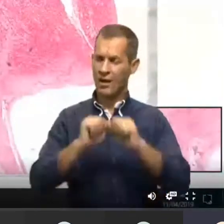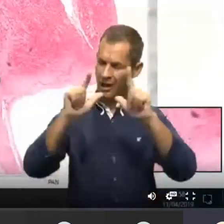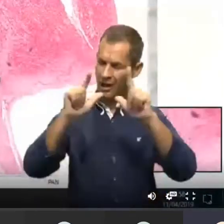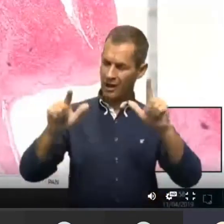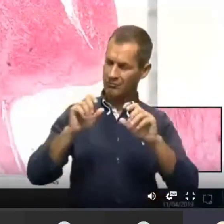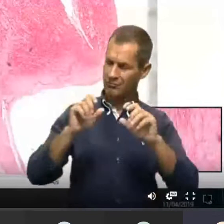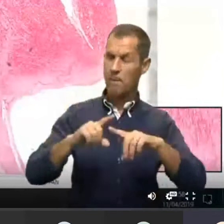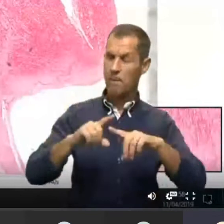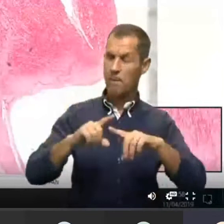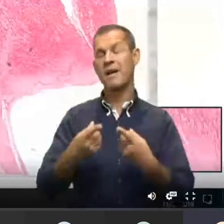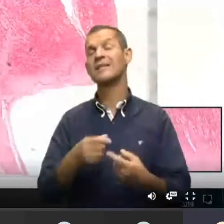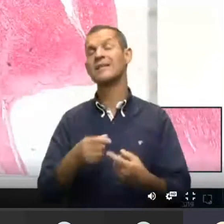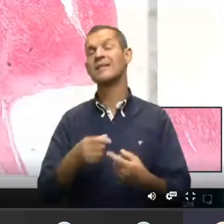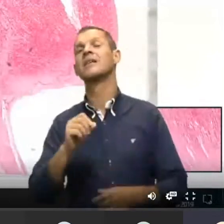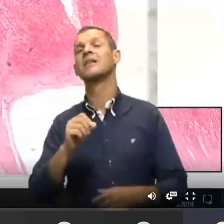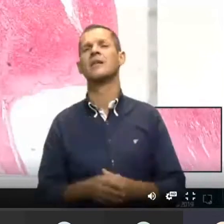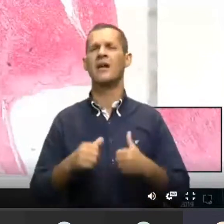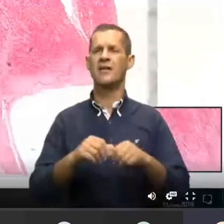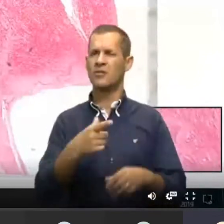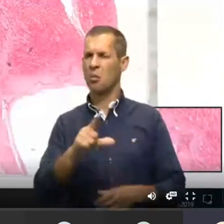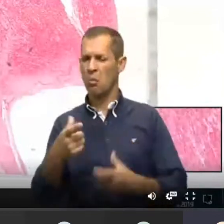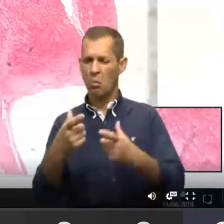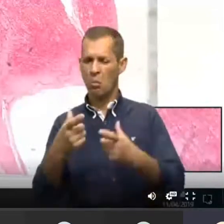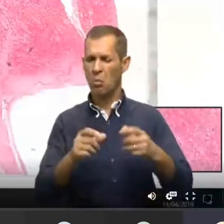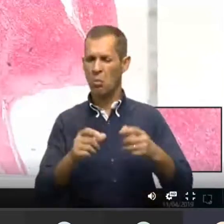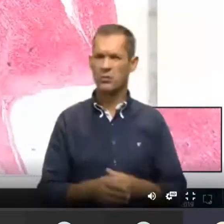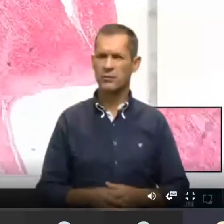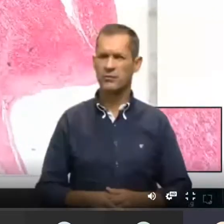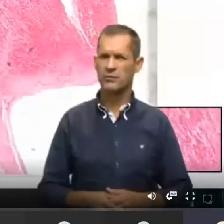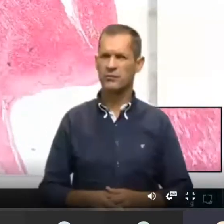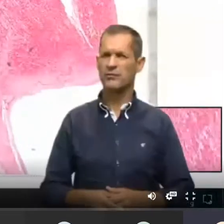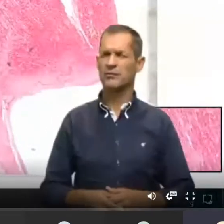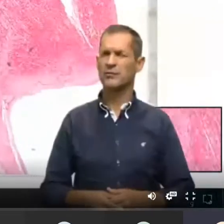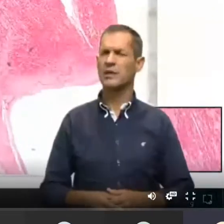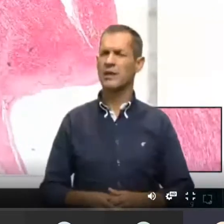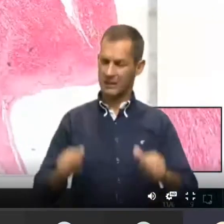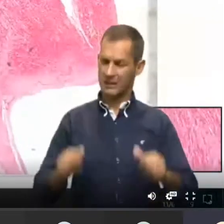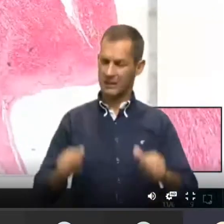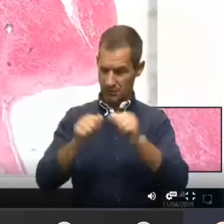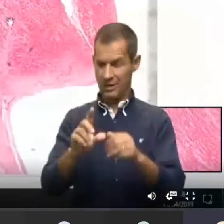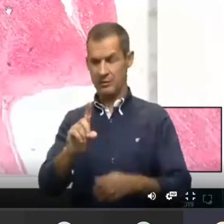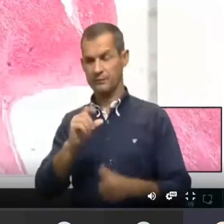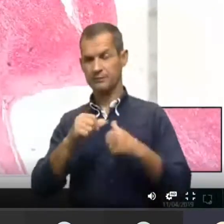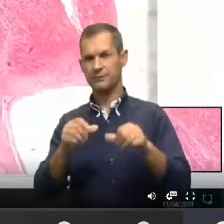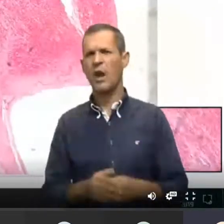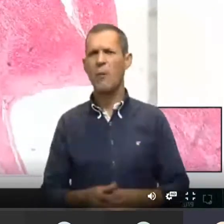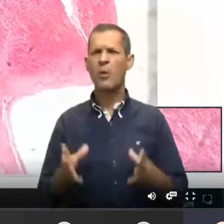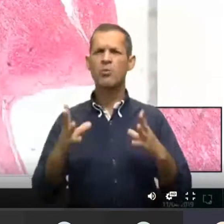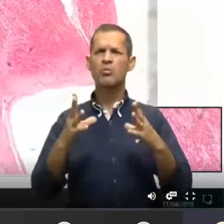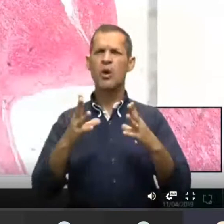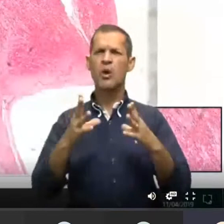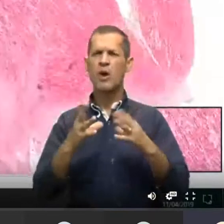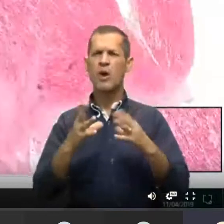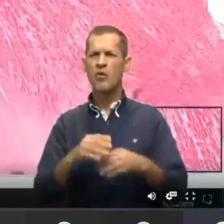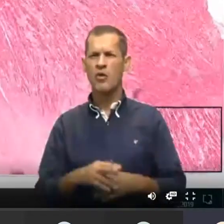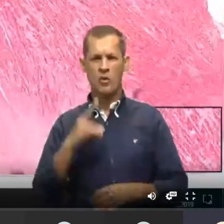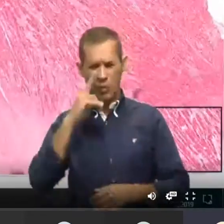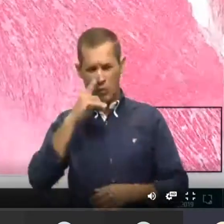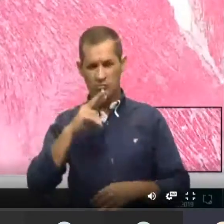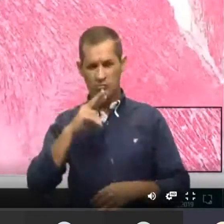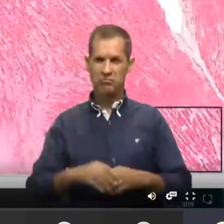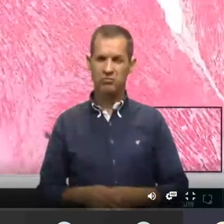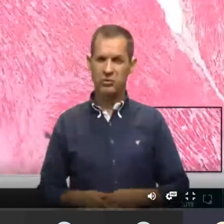clara, sendo que essa outra parte, aqui nessa parte direita, ela está mais escura, né?